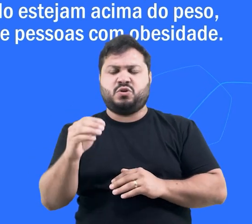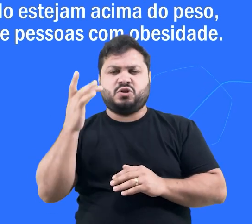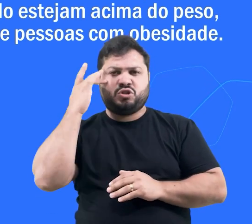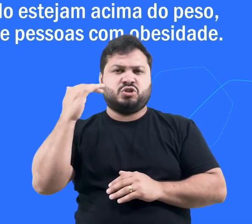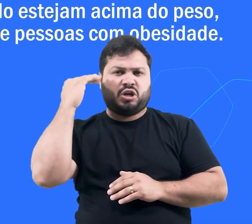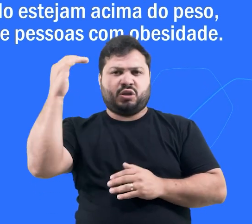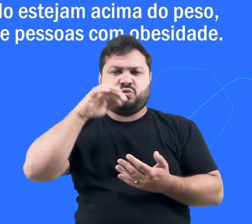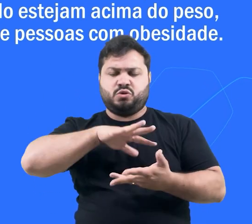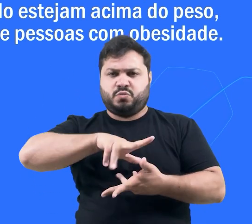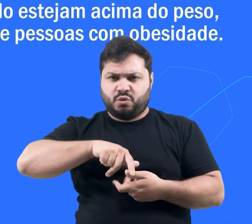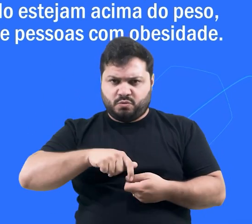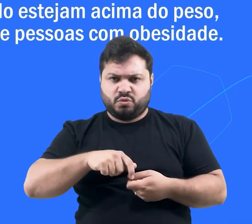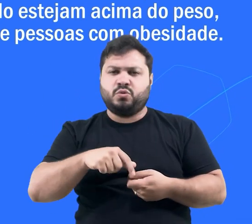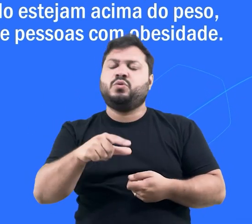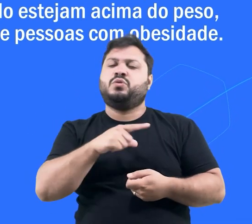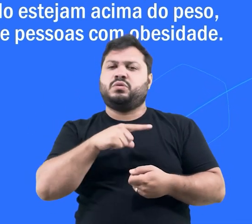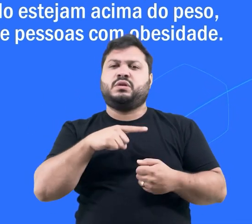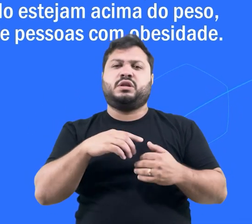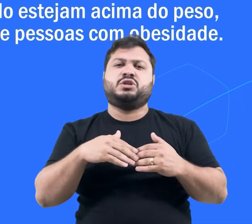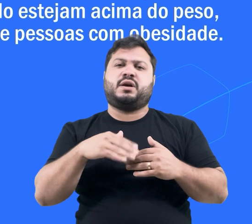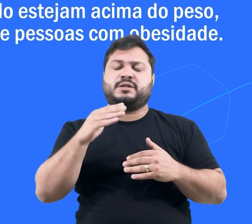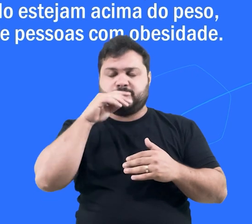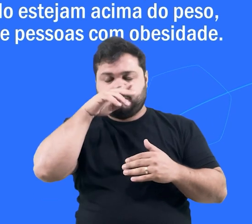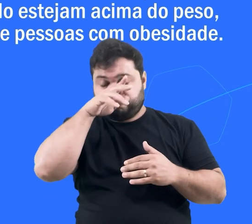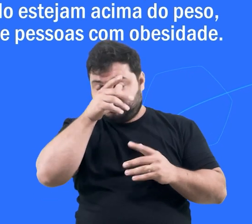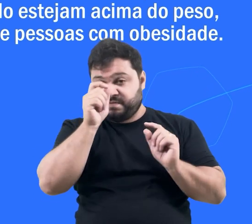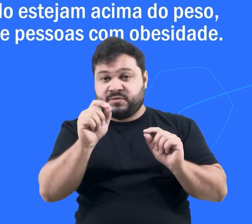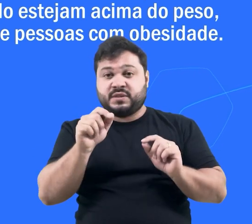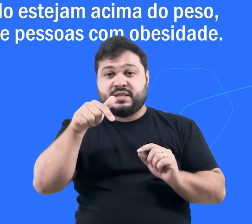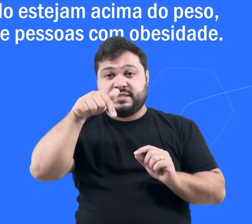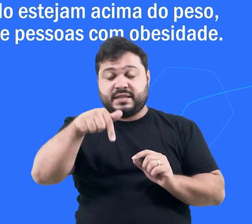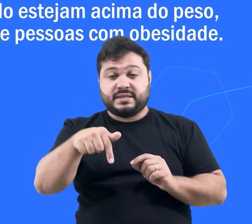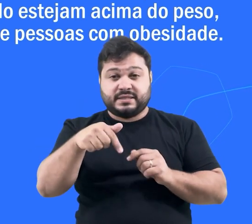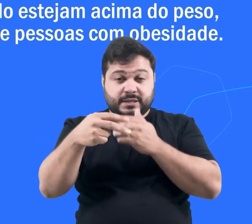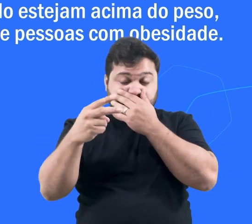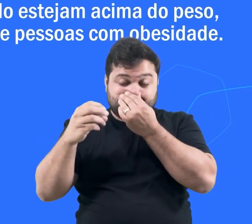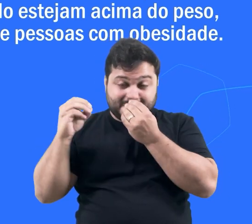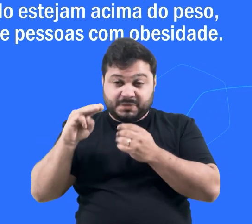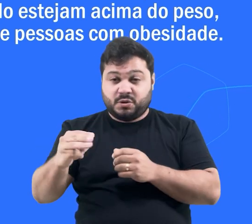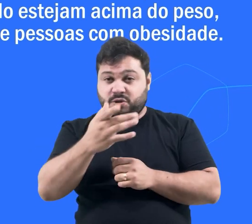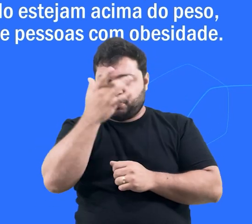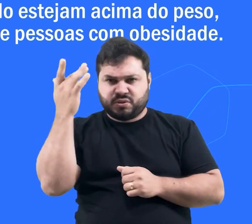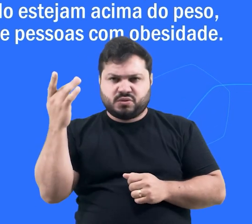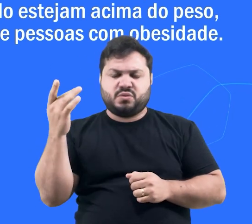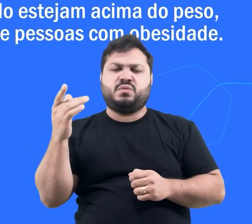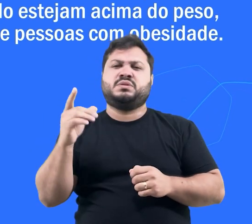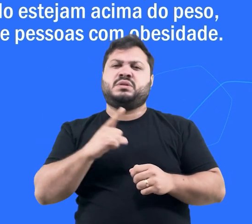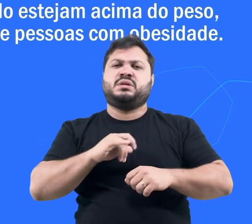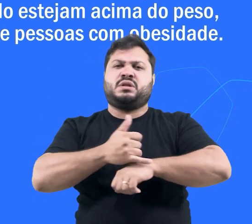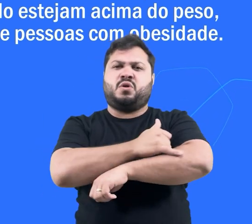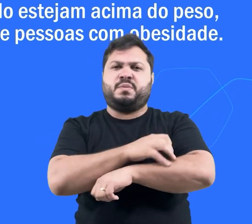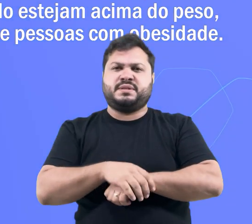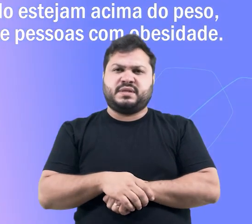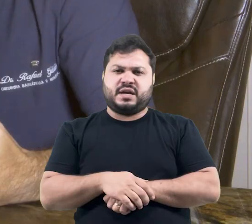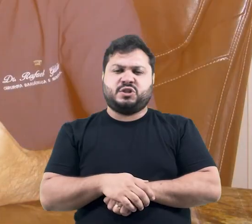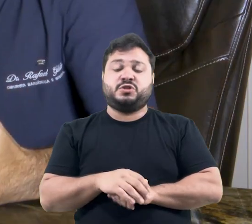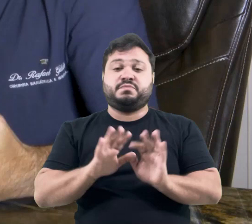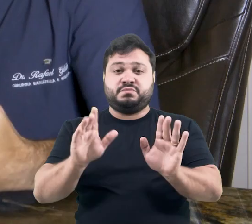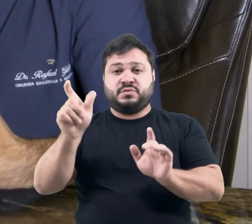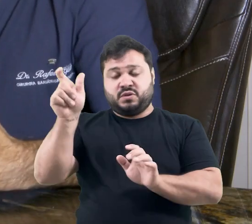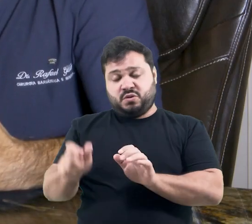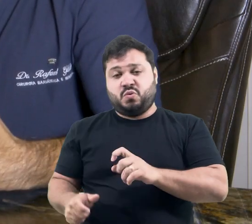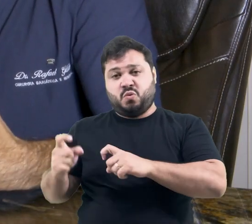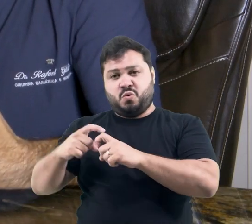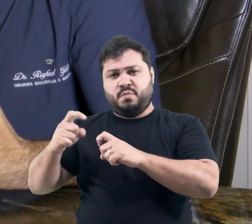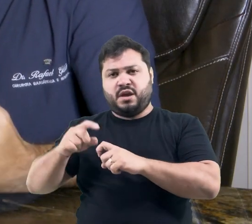de adultos pelo mundo estejam acima do peso, sendo 700 milhões de pessoas com obesidade. Segundo